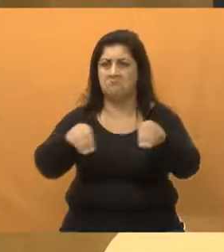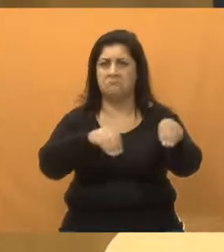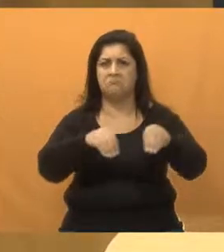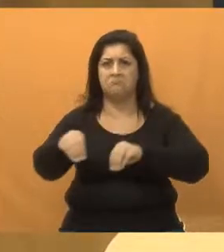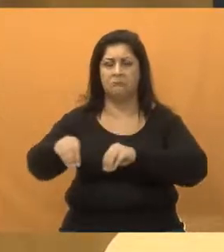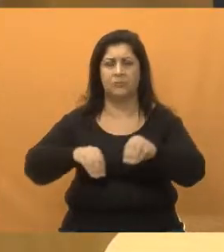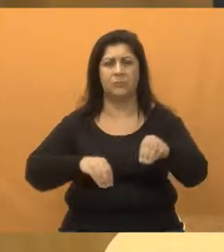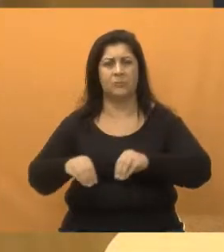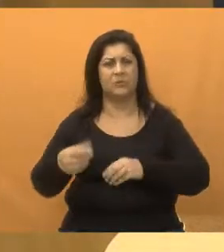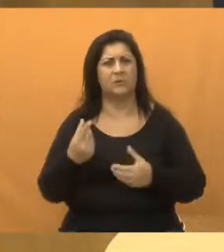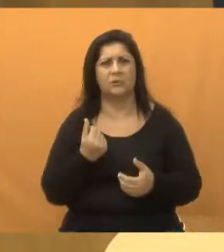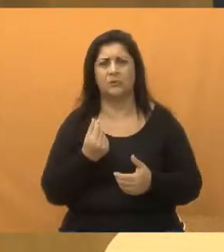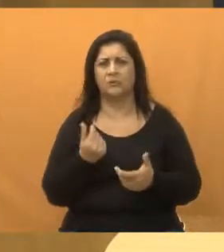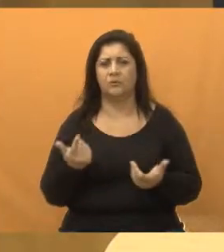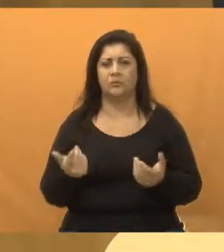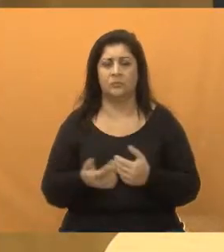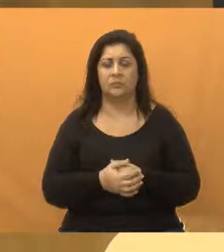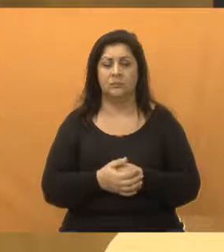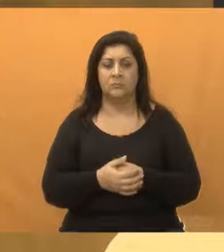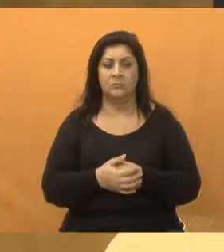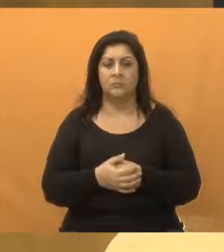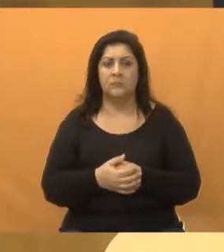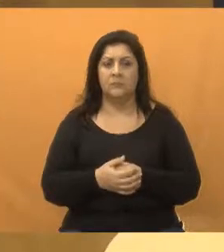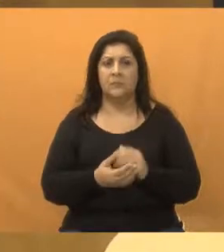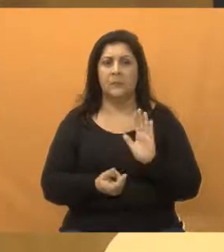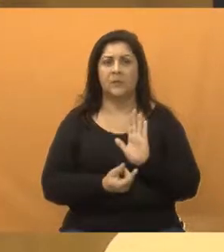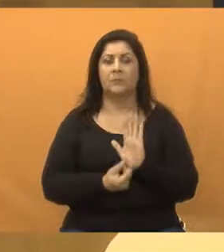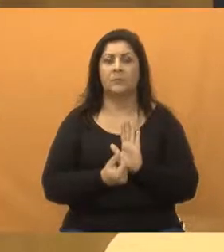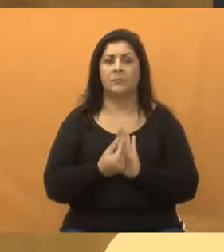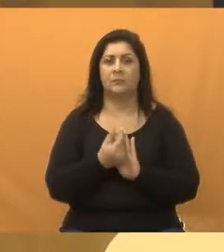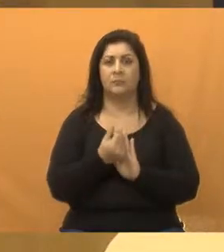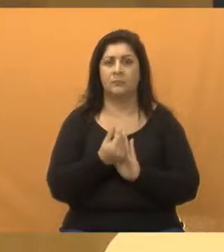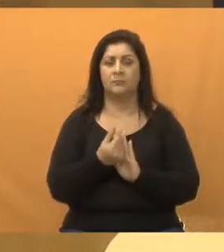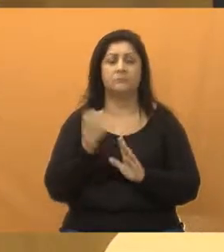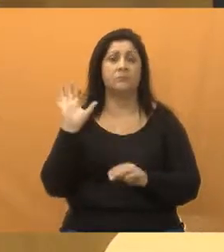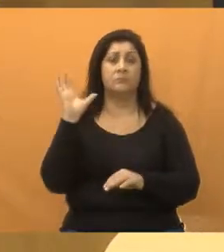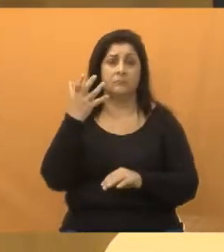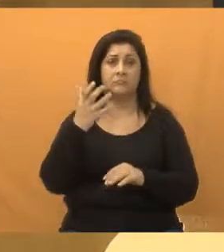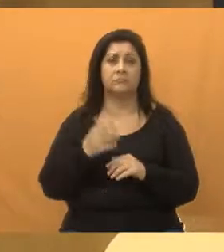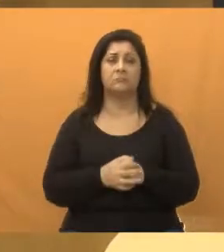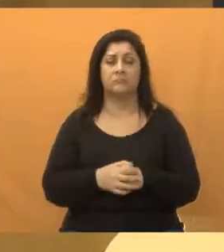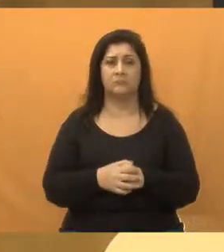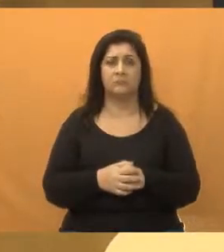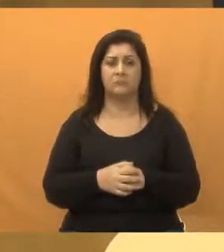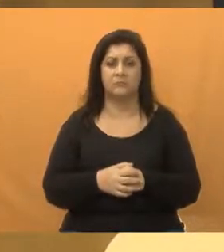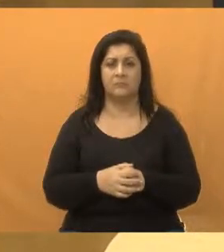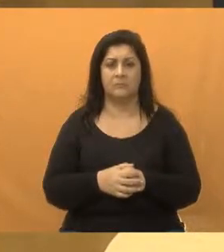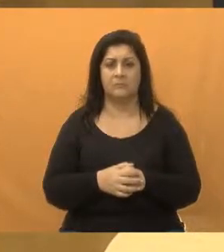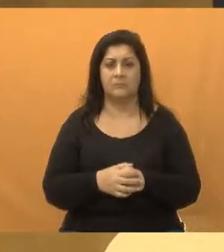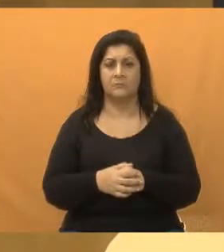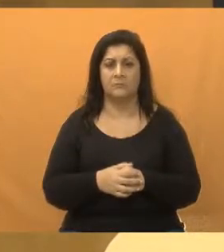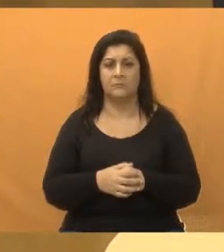de dinheiro, né, de orçamento que vem acontecendo nessa